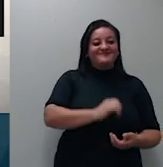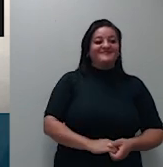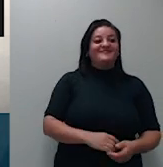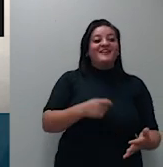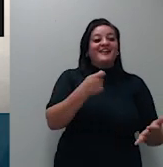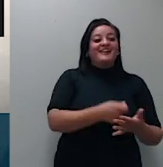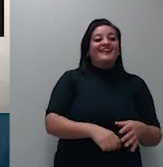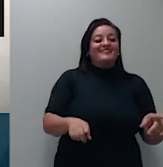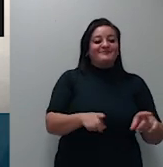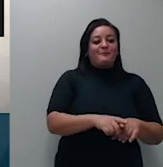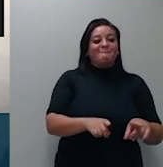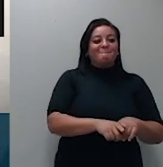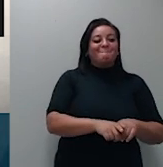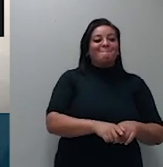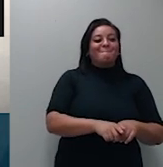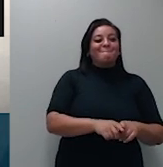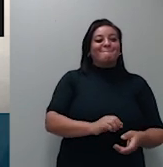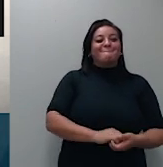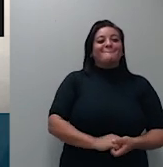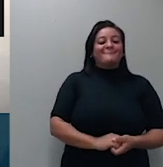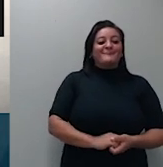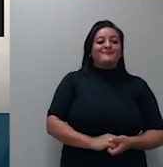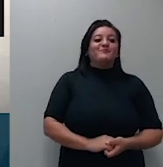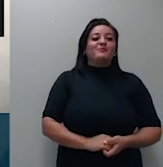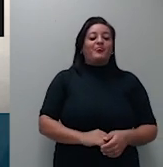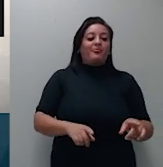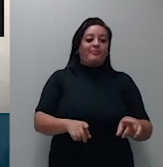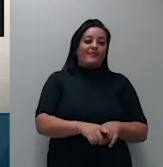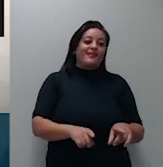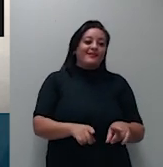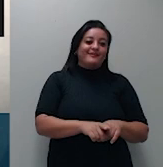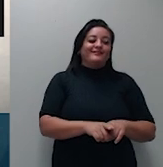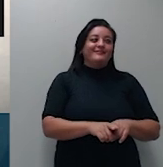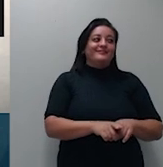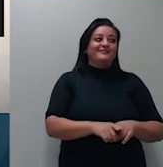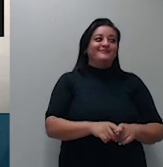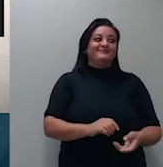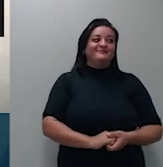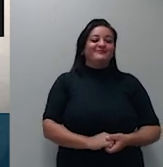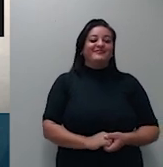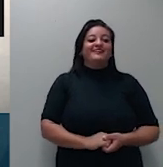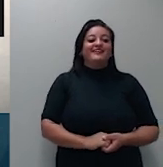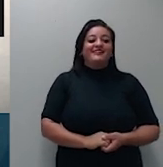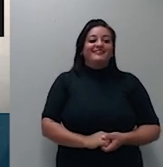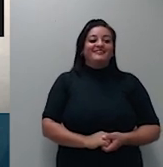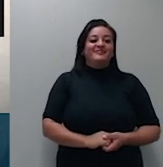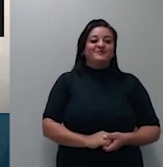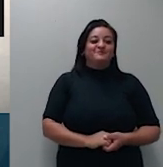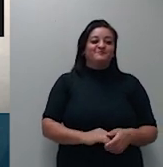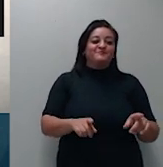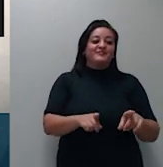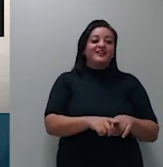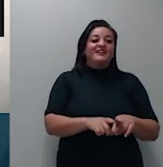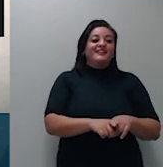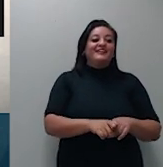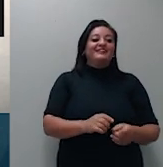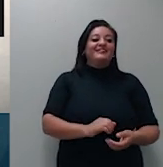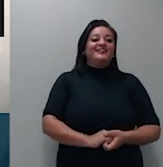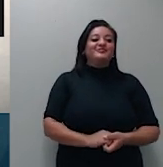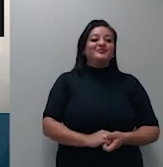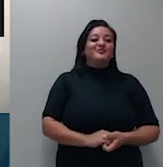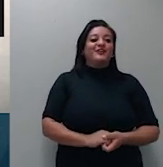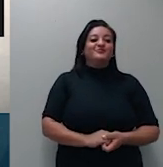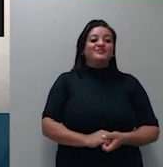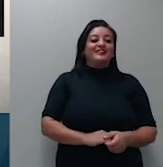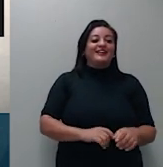da decisão sob pena de nulidade na forma preconizada no artigo 93 da concessão Federal para ser reputada